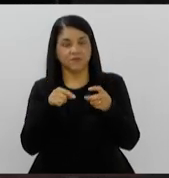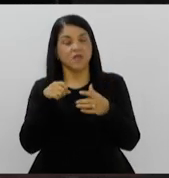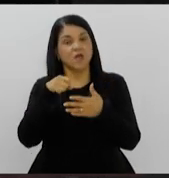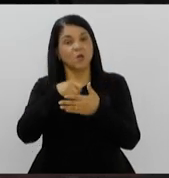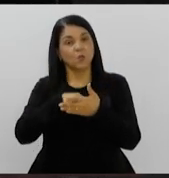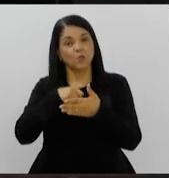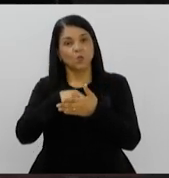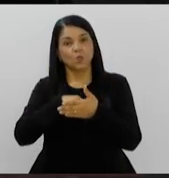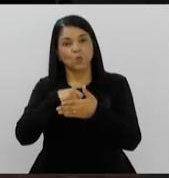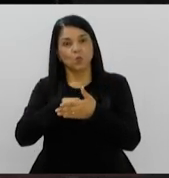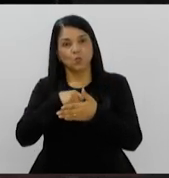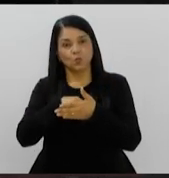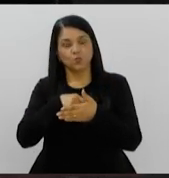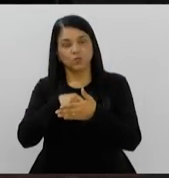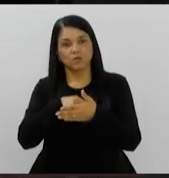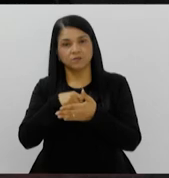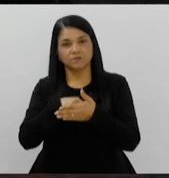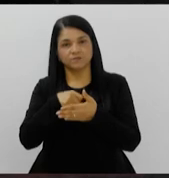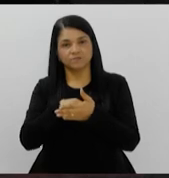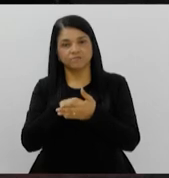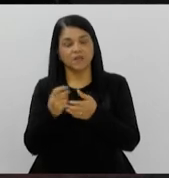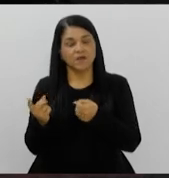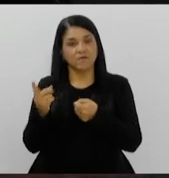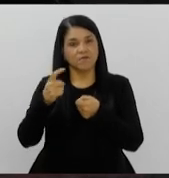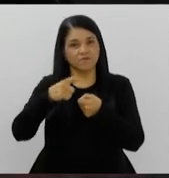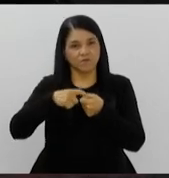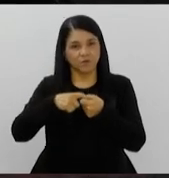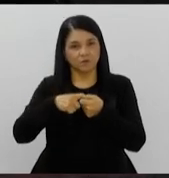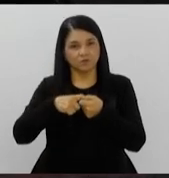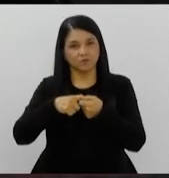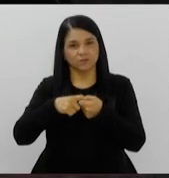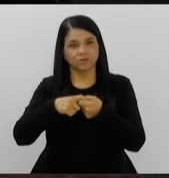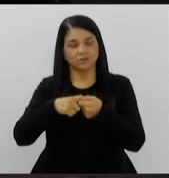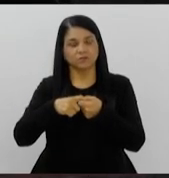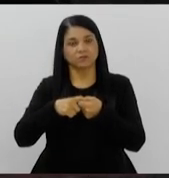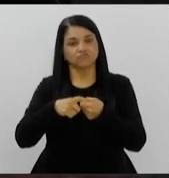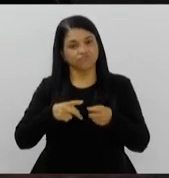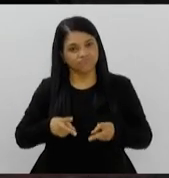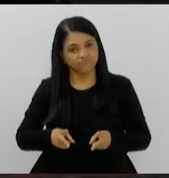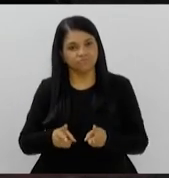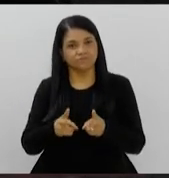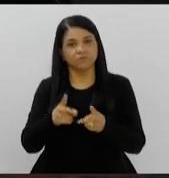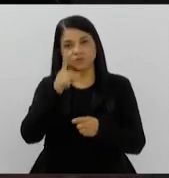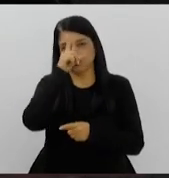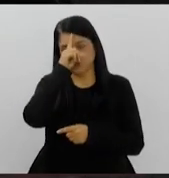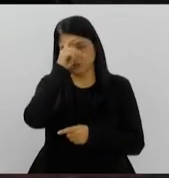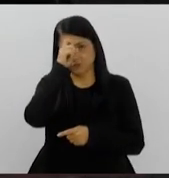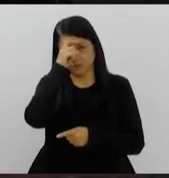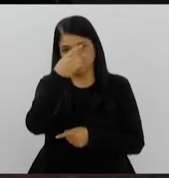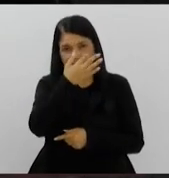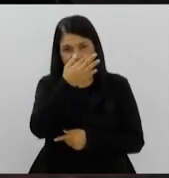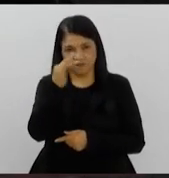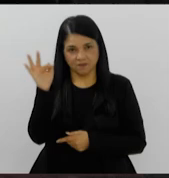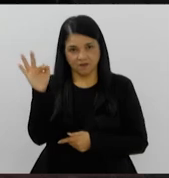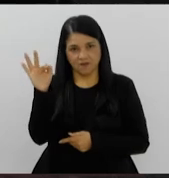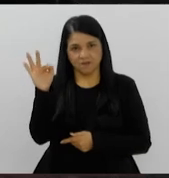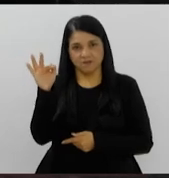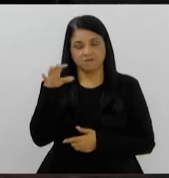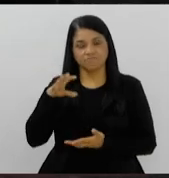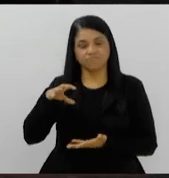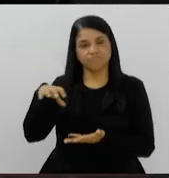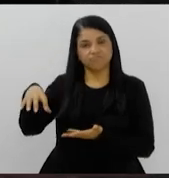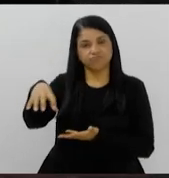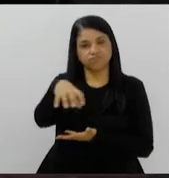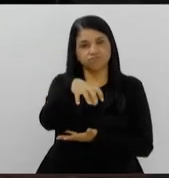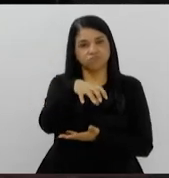luta pela retomada do funcionamento pleno dos hospitais federais situados aqui no Estado